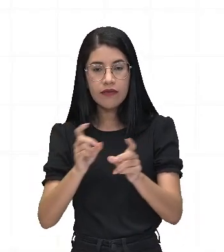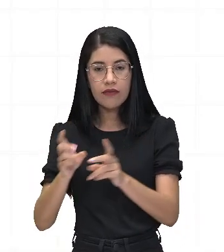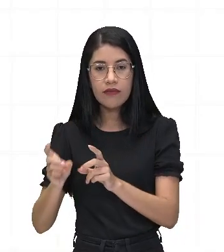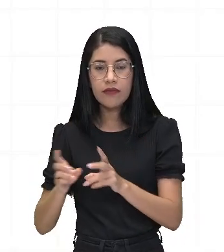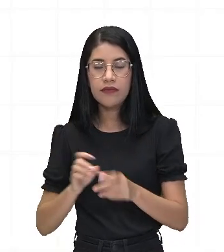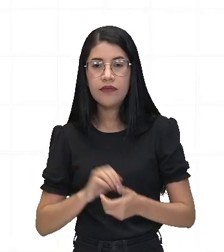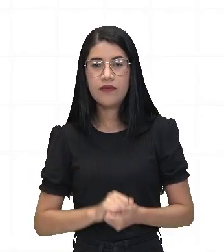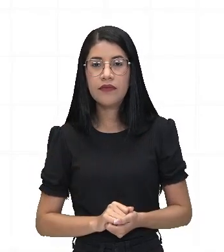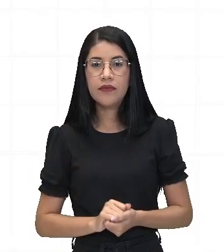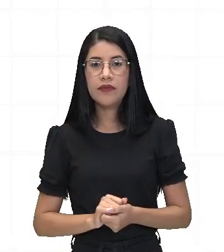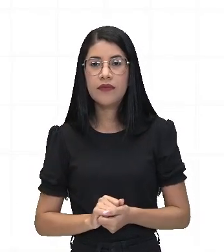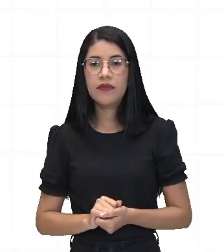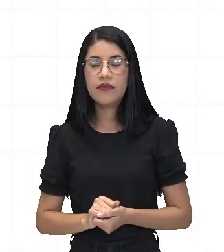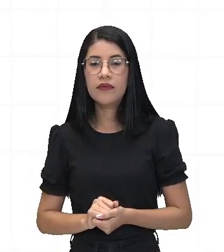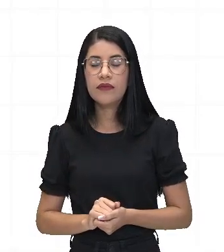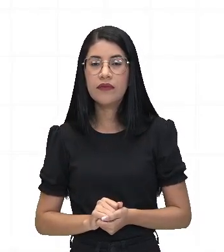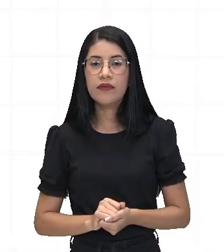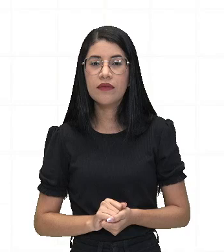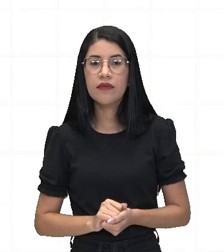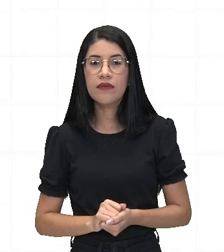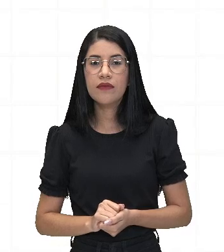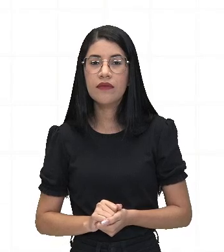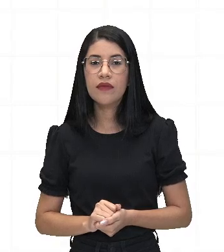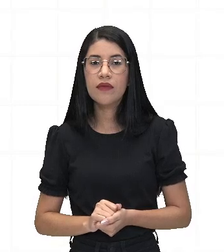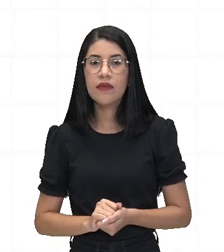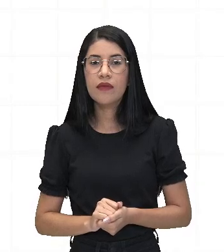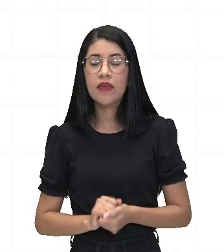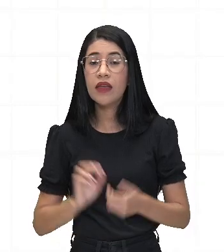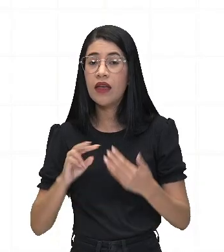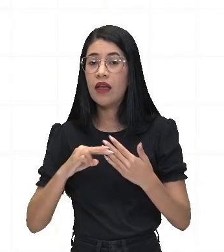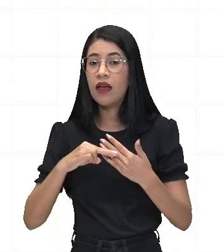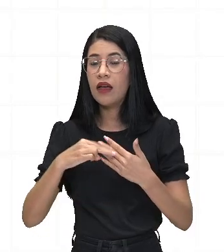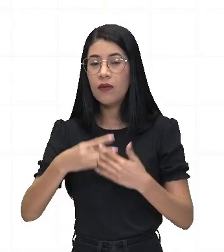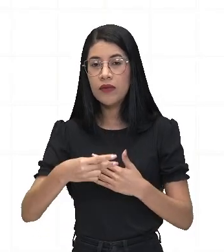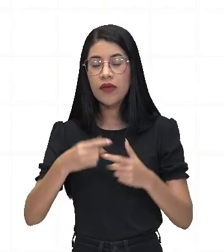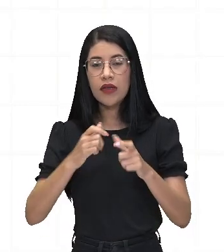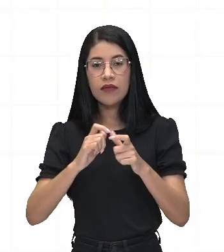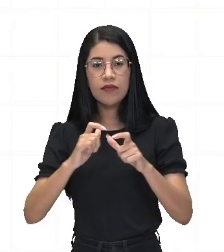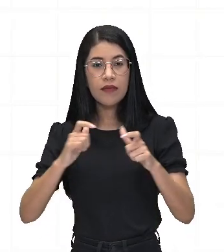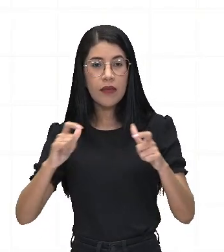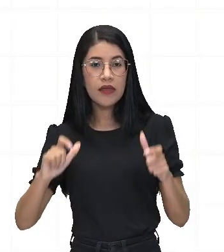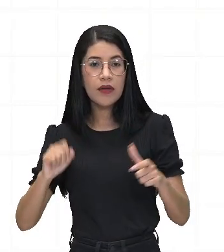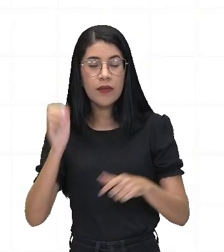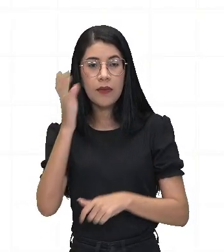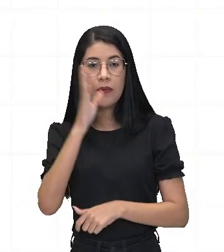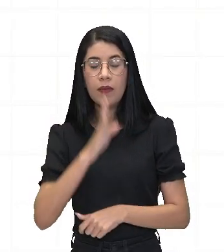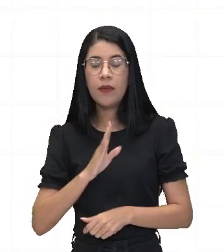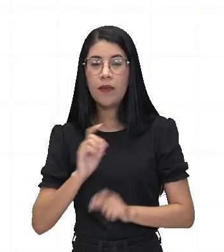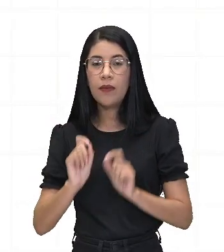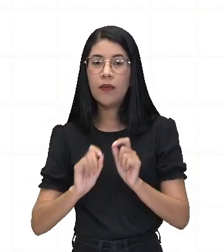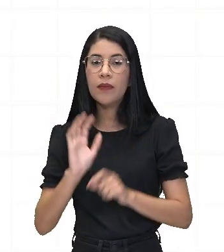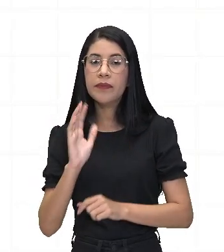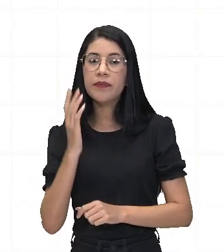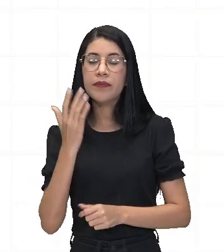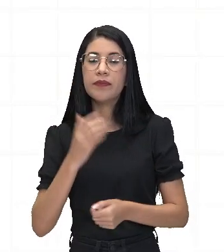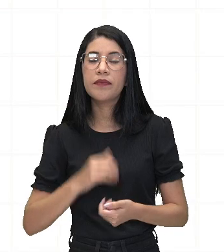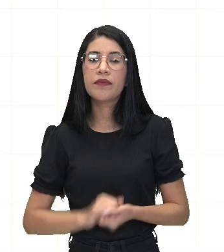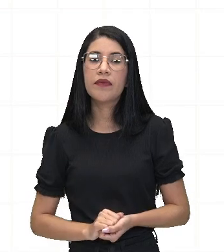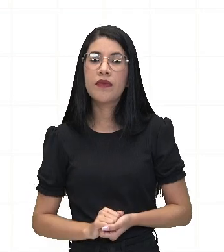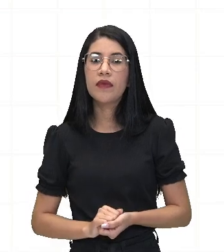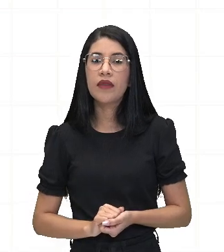certo? Temos agora as consequências da expansão territorial do Brasil, né? Primeiramente, vamos olhar